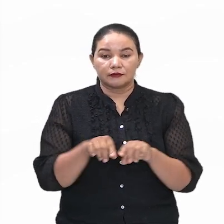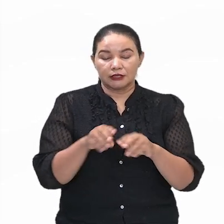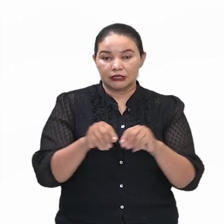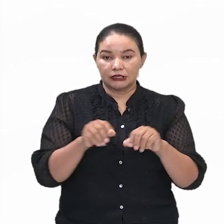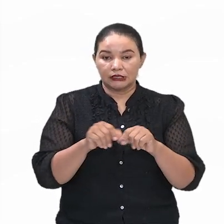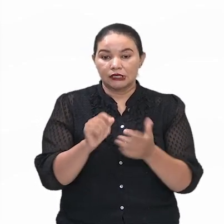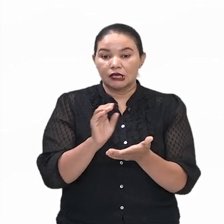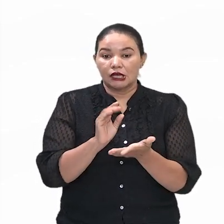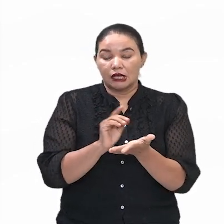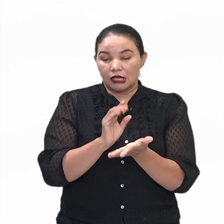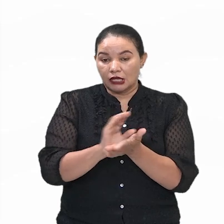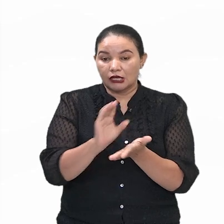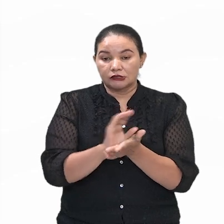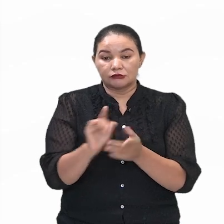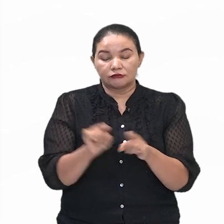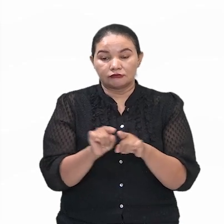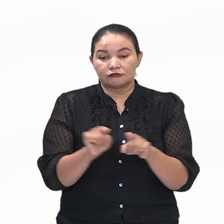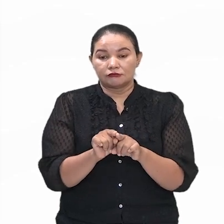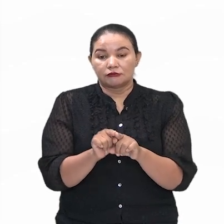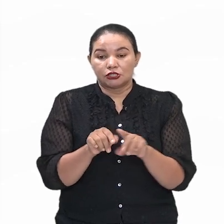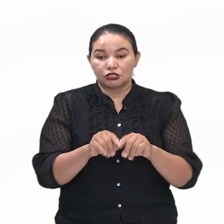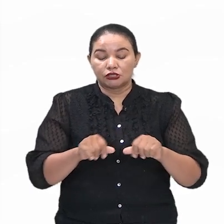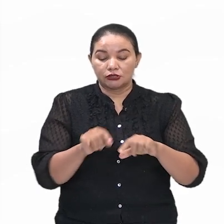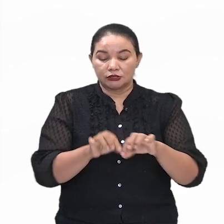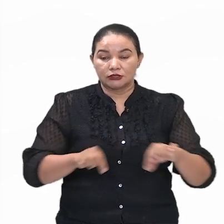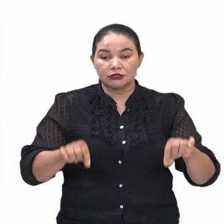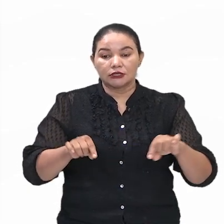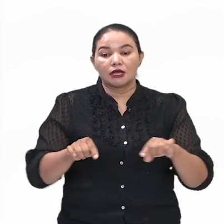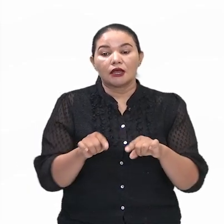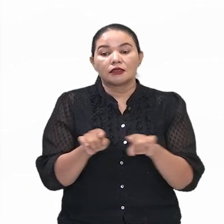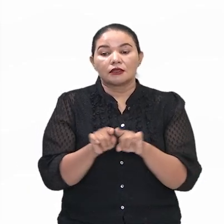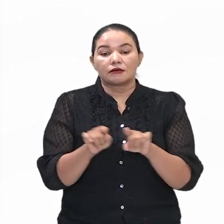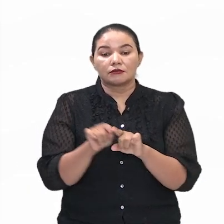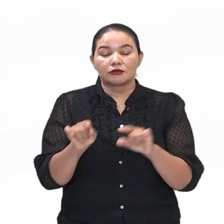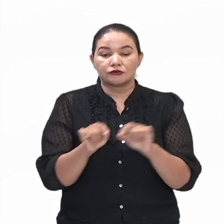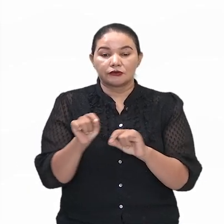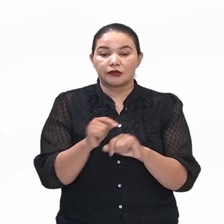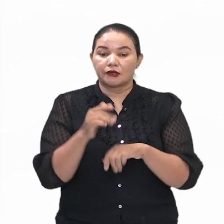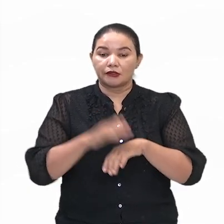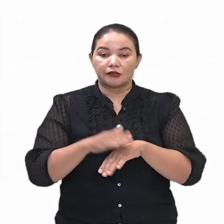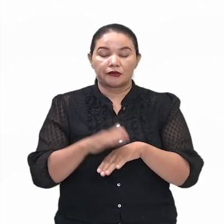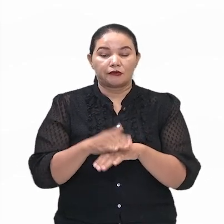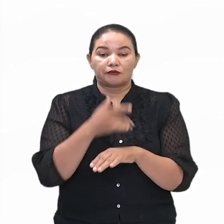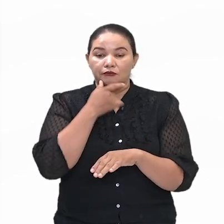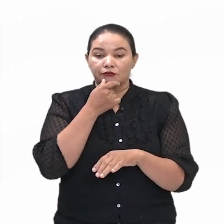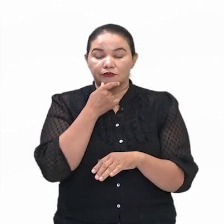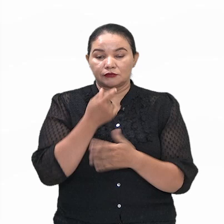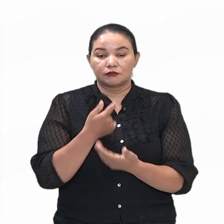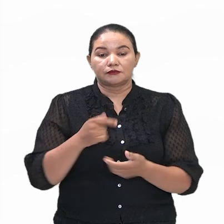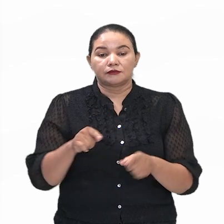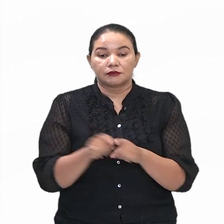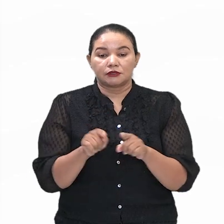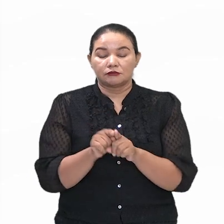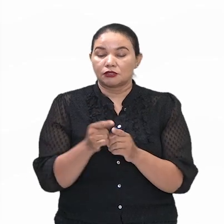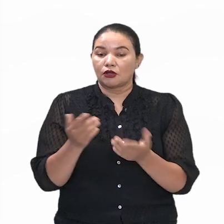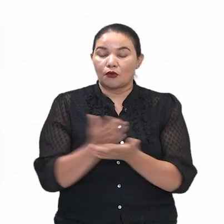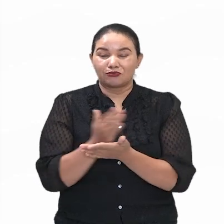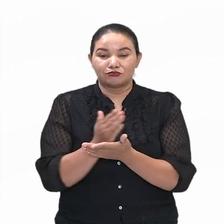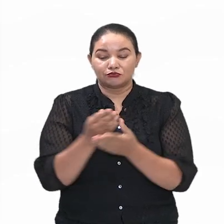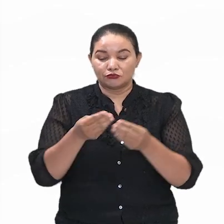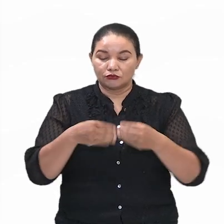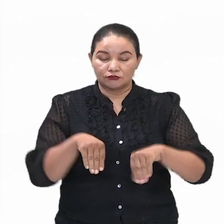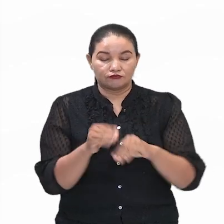de grandes produtores, que são os latifundiários, e isso também vai ocasionar prejuízos econômicos